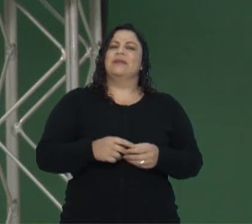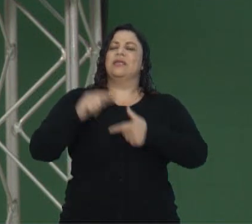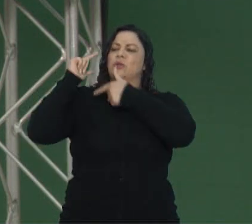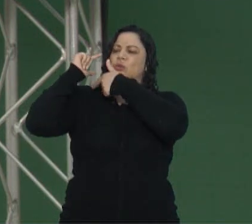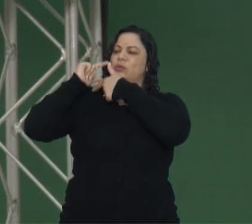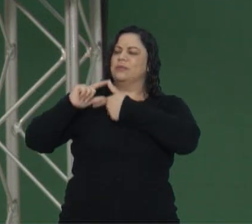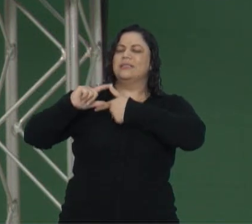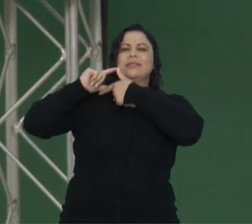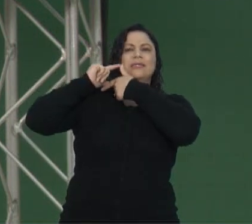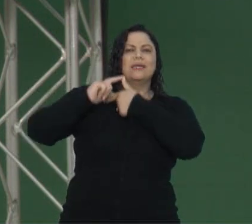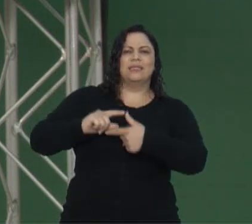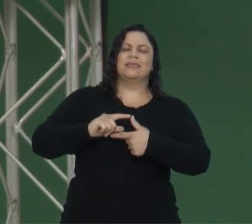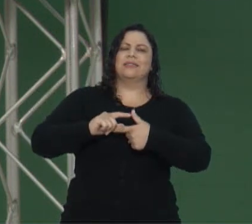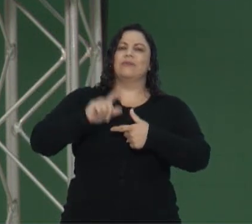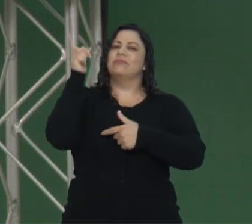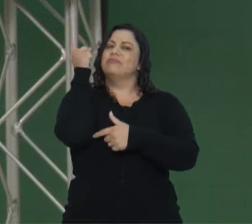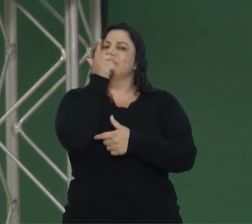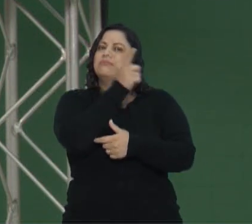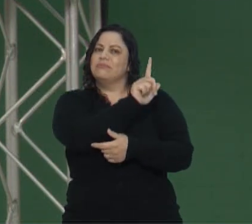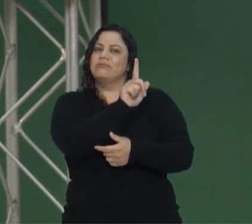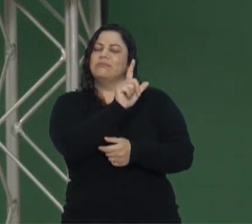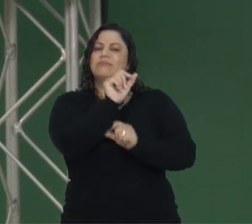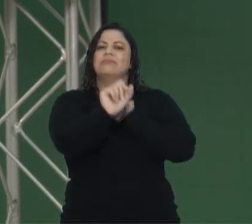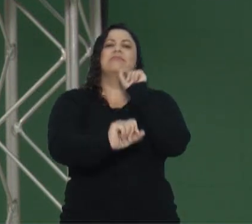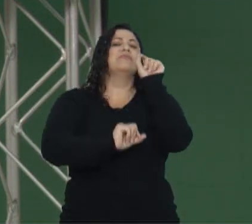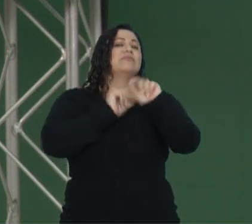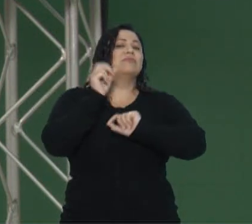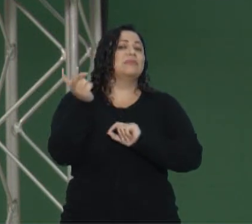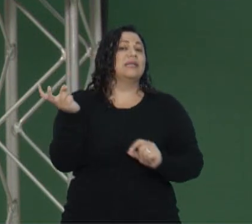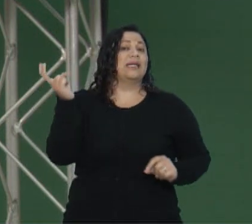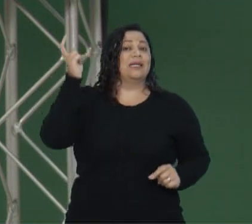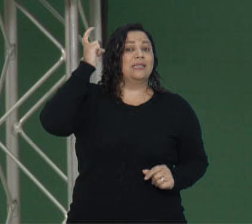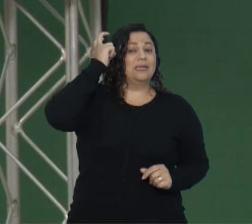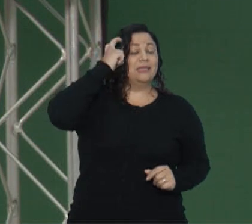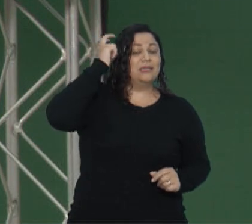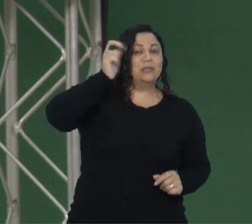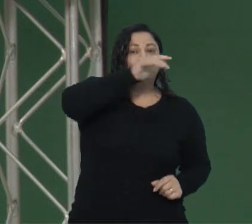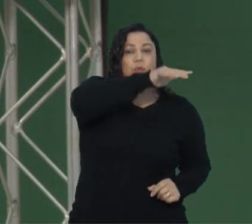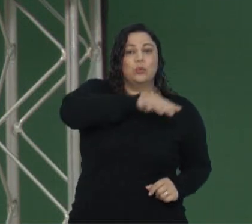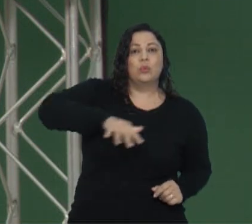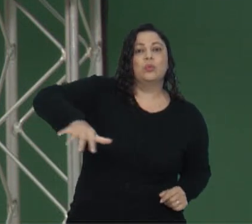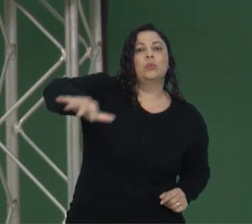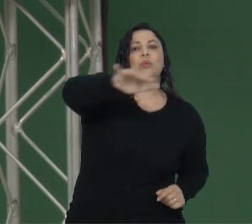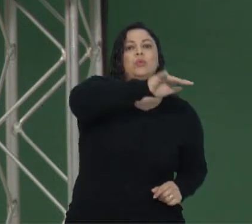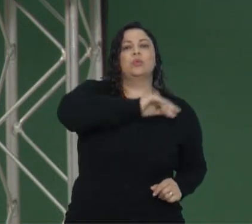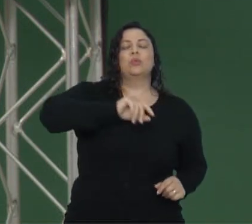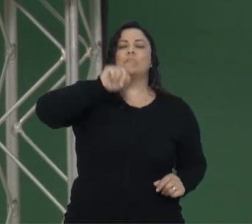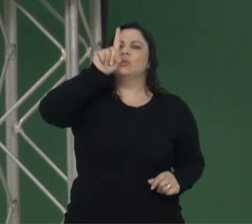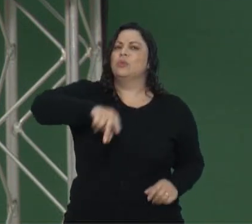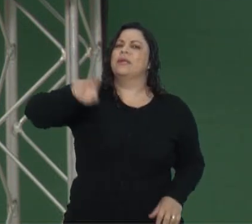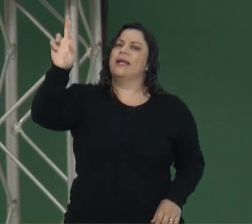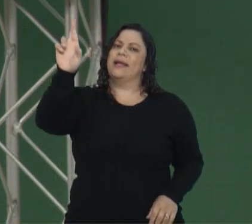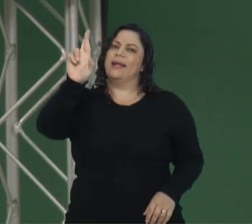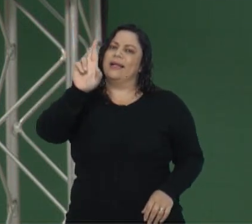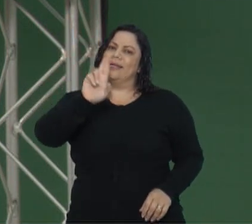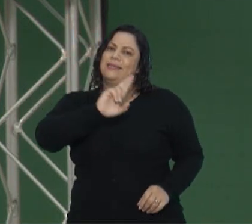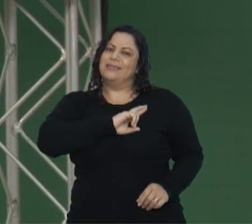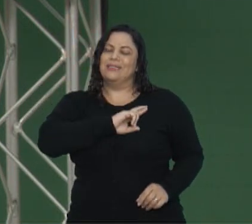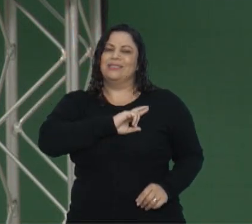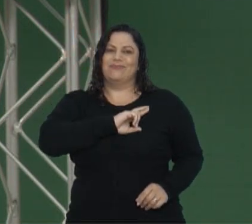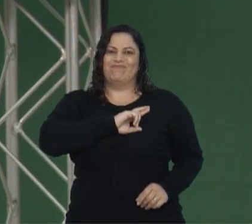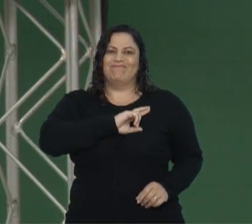tradicional jeito de conquistá-lo, é o quê? Aí, nas culturas de modo geral, é a religião, a espiritualidade, né?